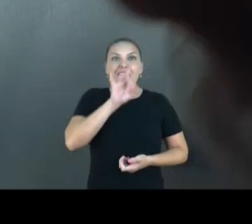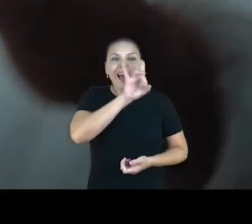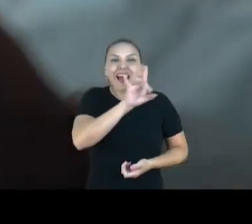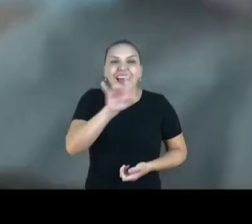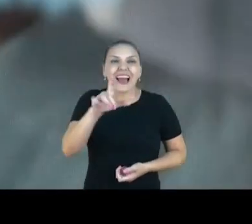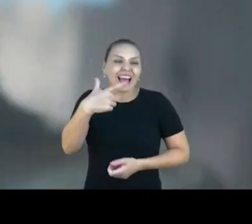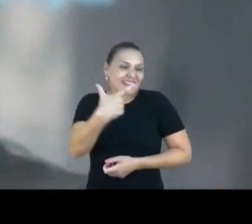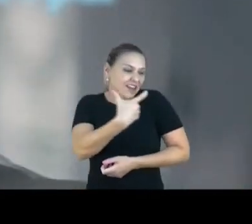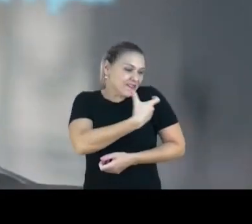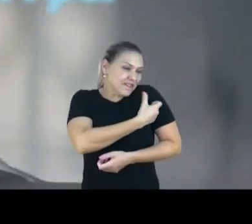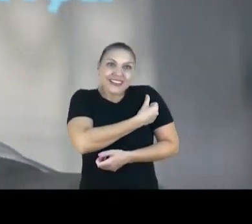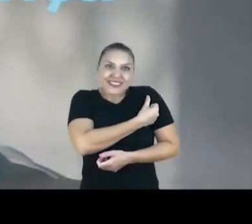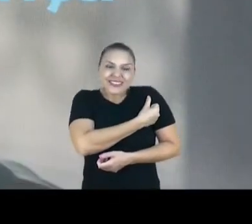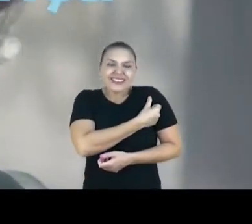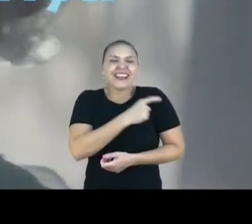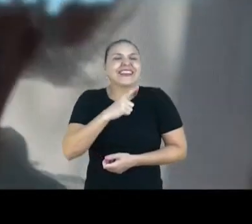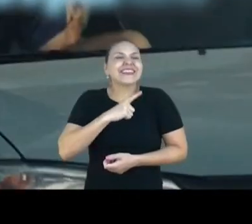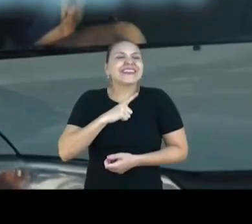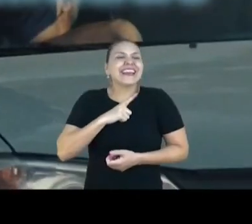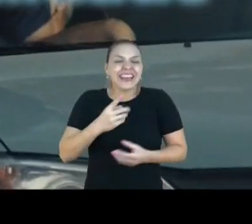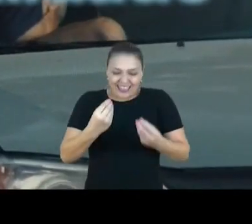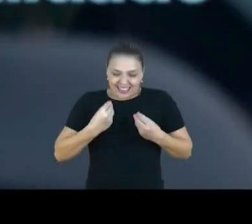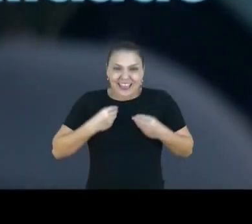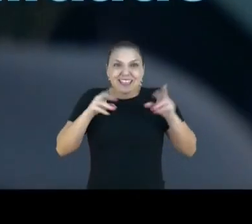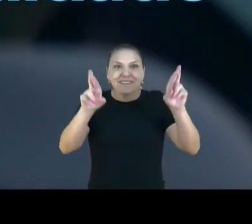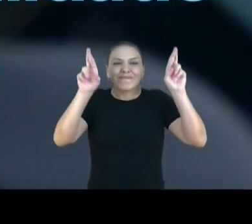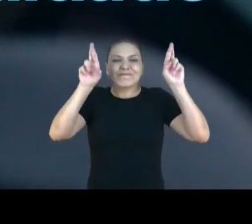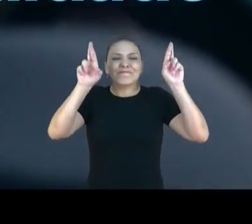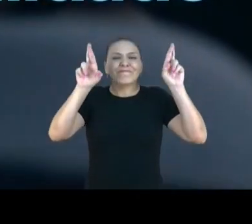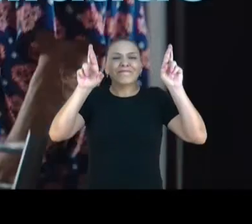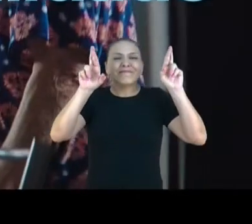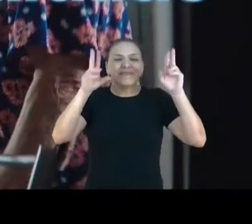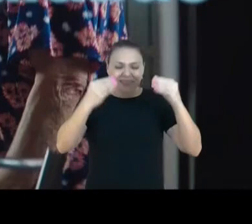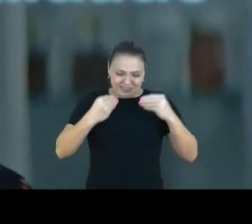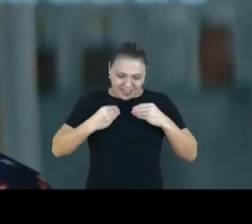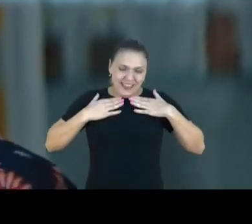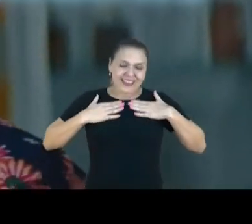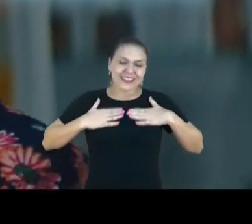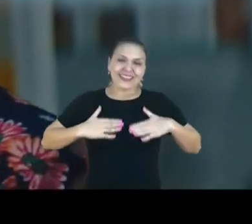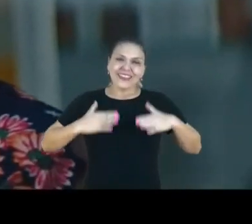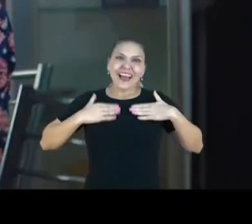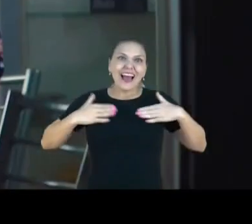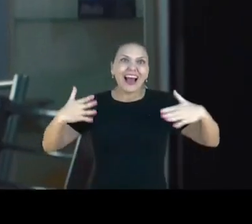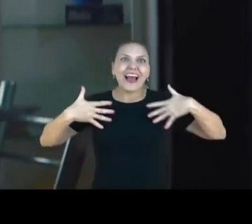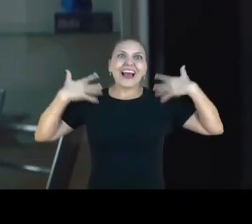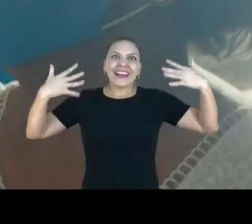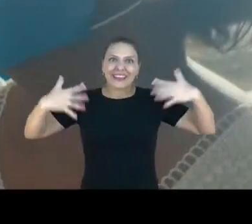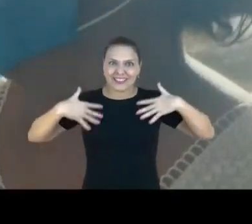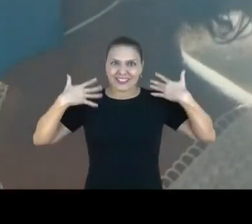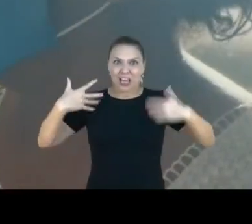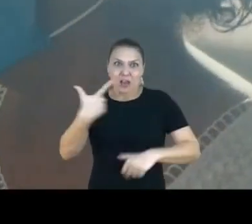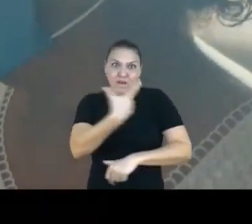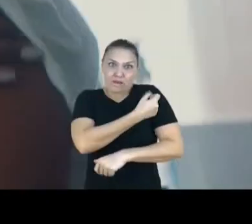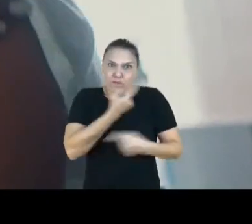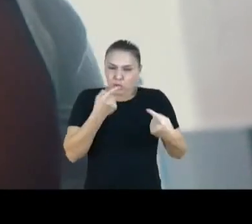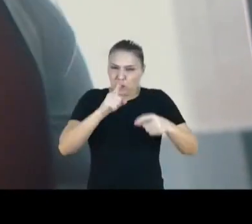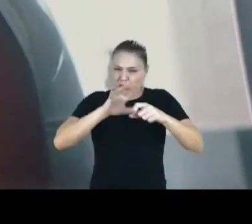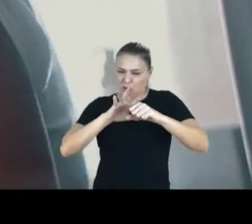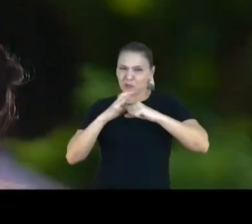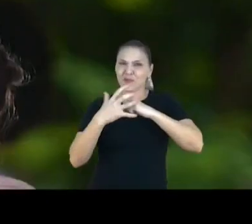Para cada vacina, a esperança, a tranquilidade, a alegria. A vacinação